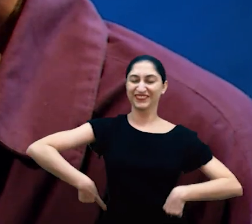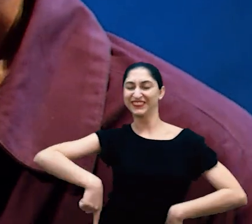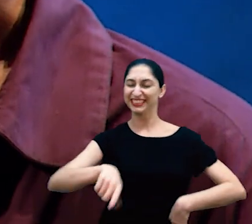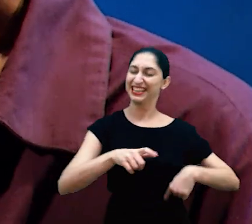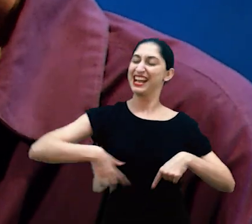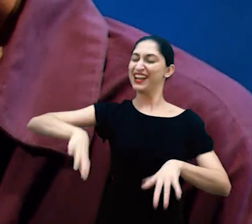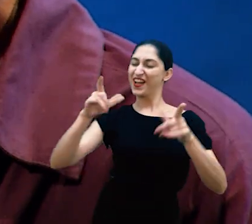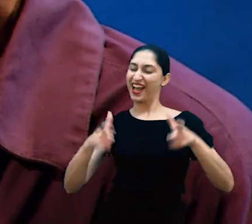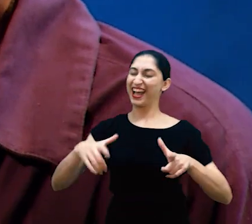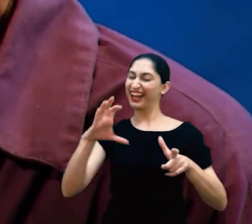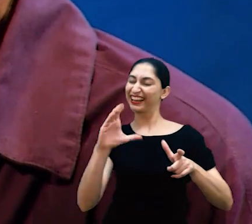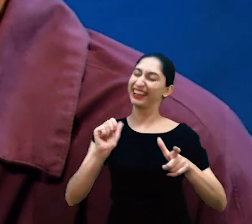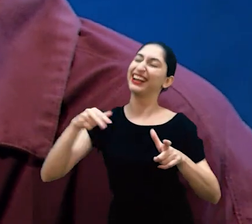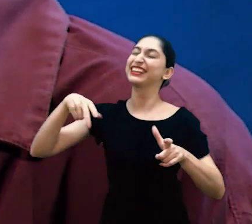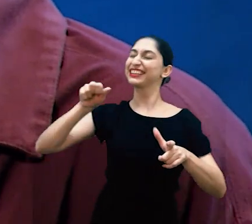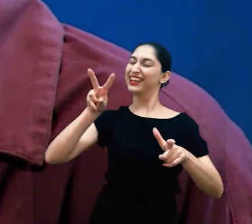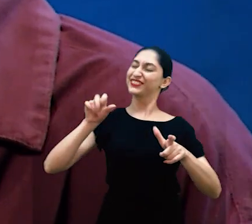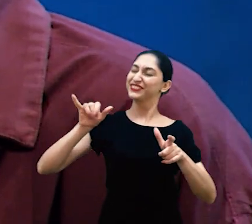bandeira na cana no